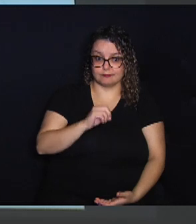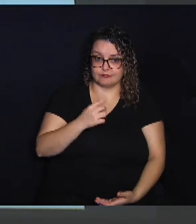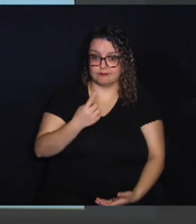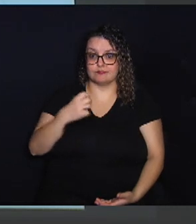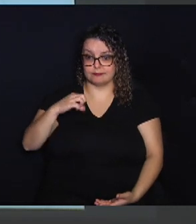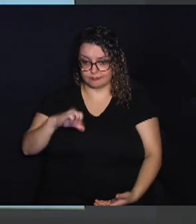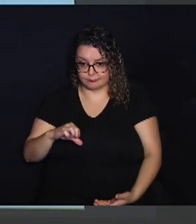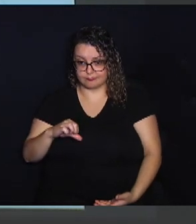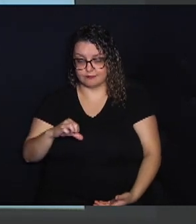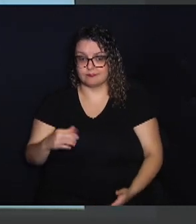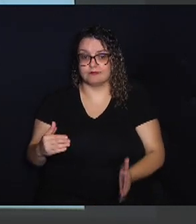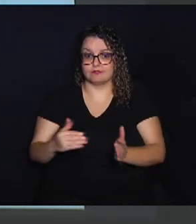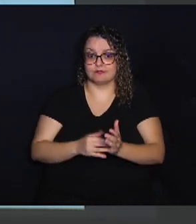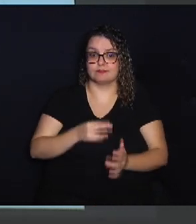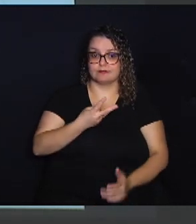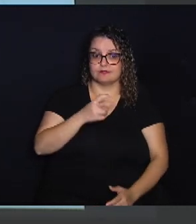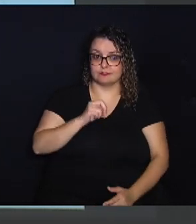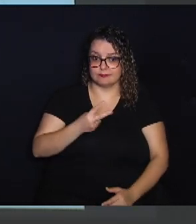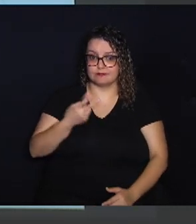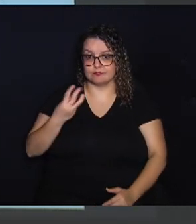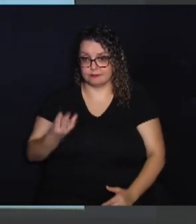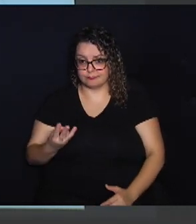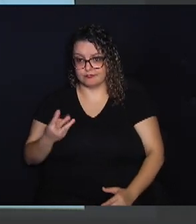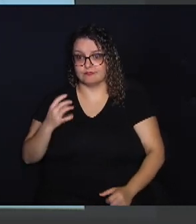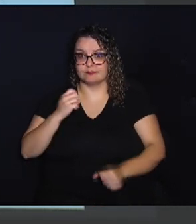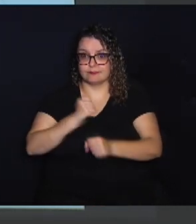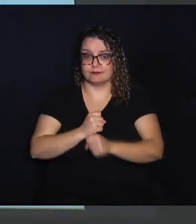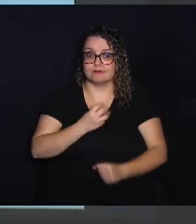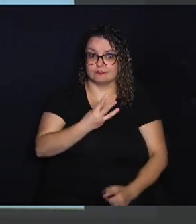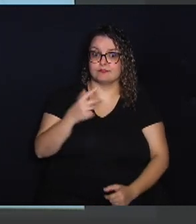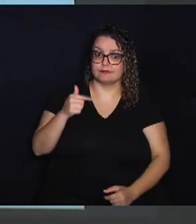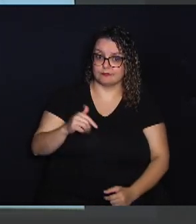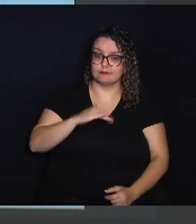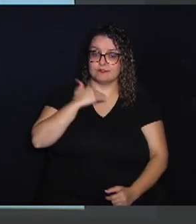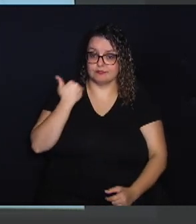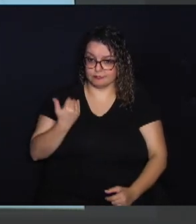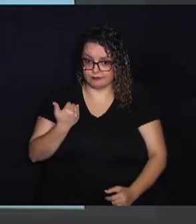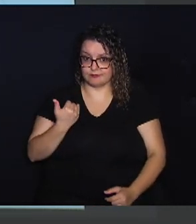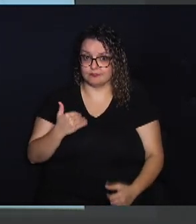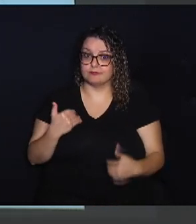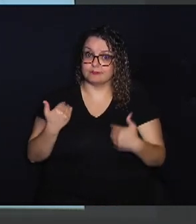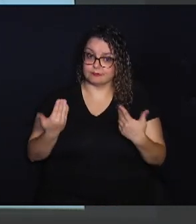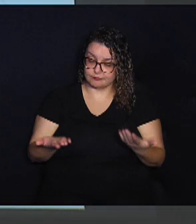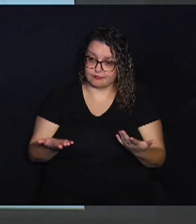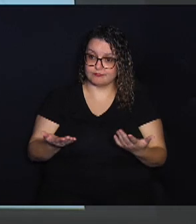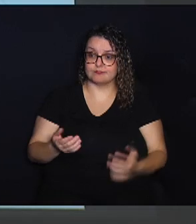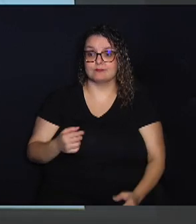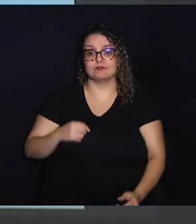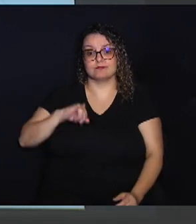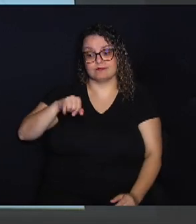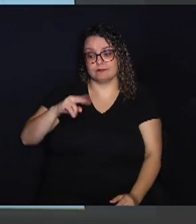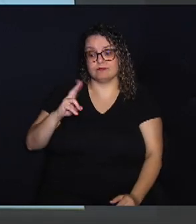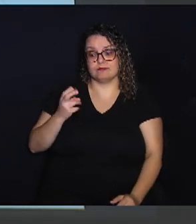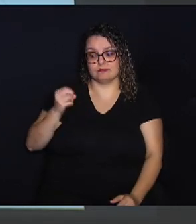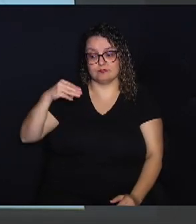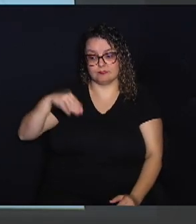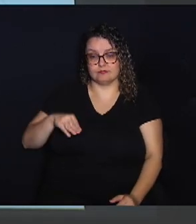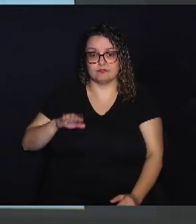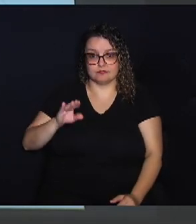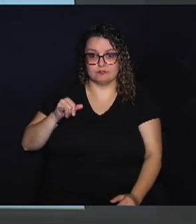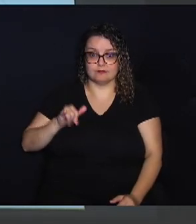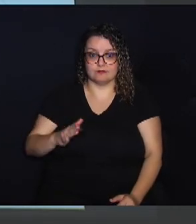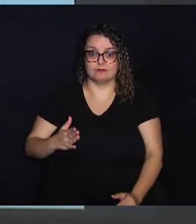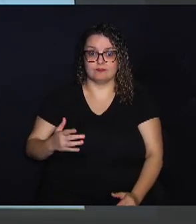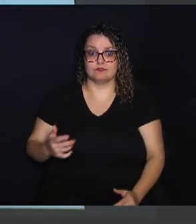e 2023, um total de 37 mortes. Apesar disso, a João Boy do Lope apresentou